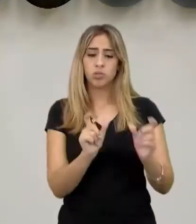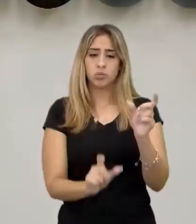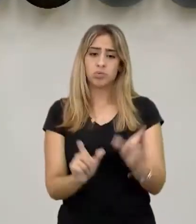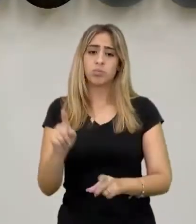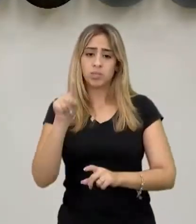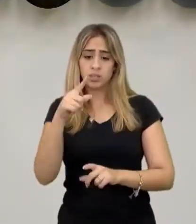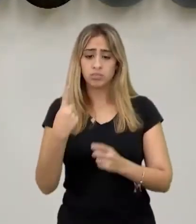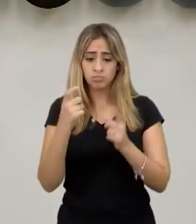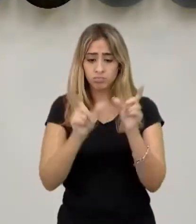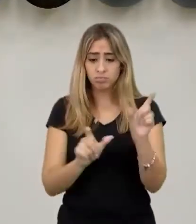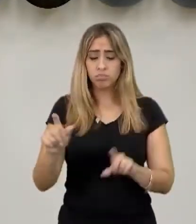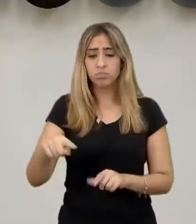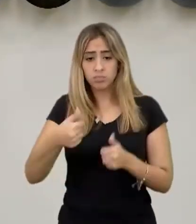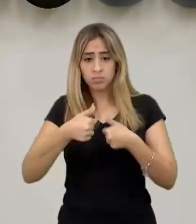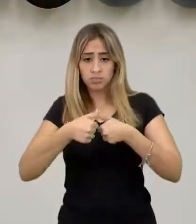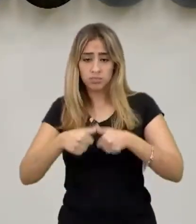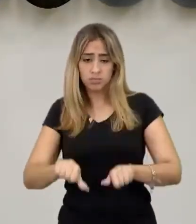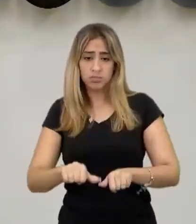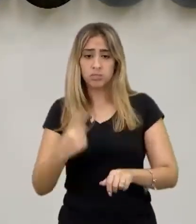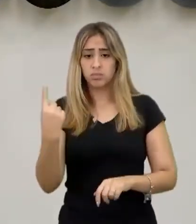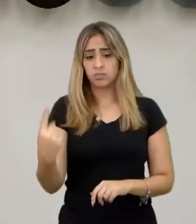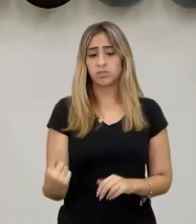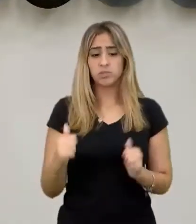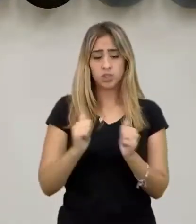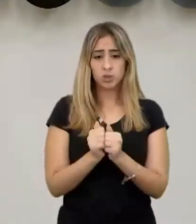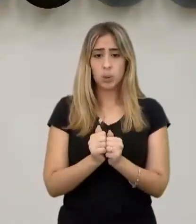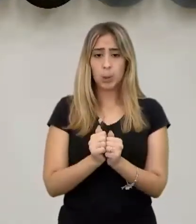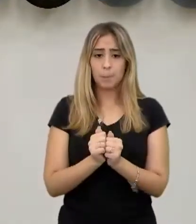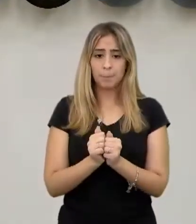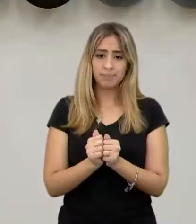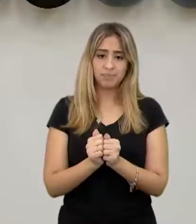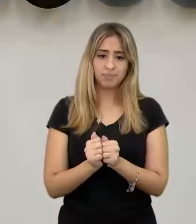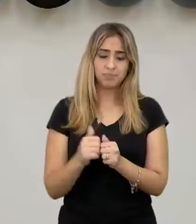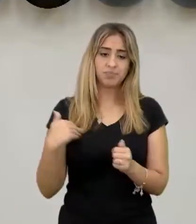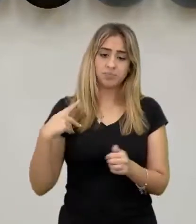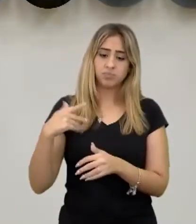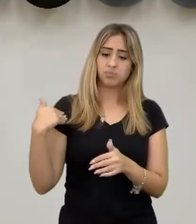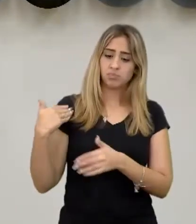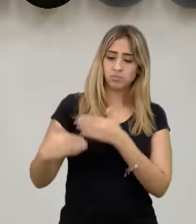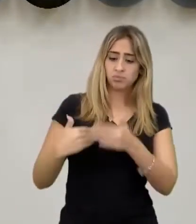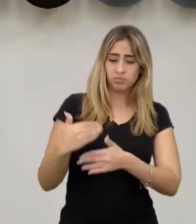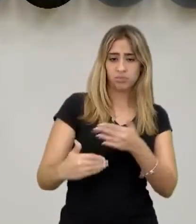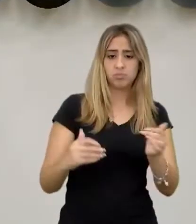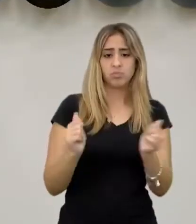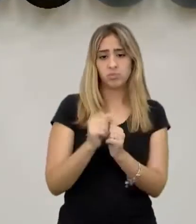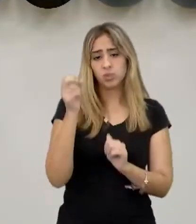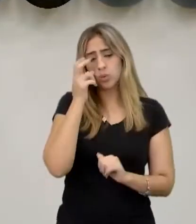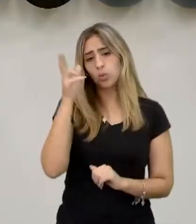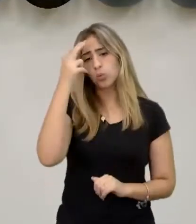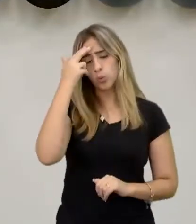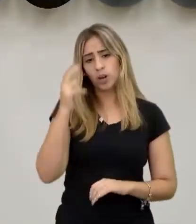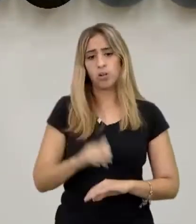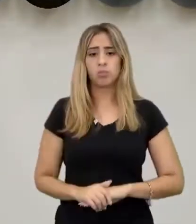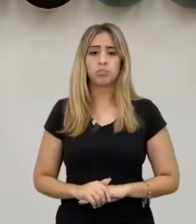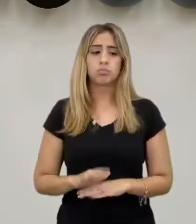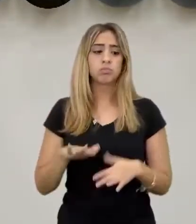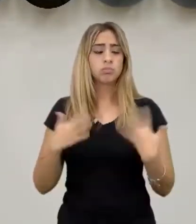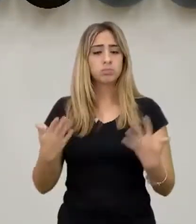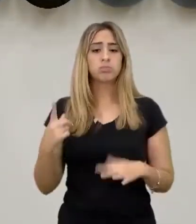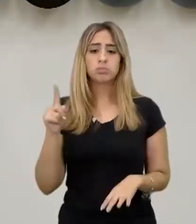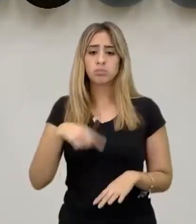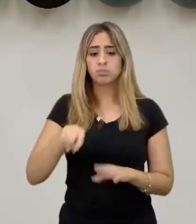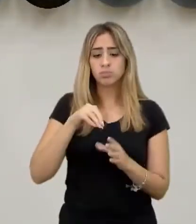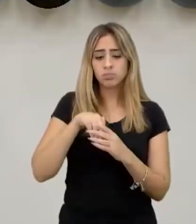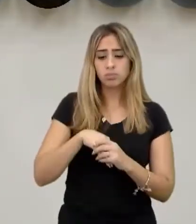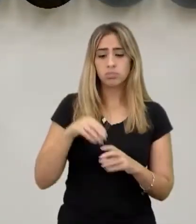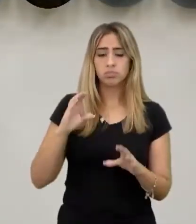este consumo, ele está associado, né, a esse desenvolvimento cultural. Então,